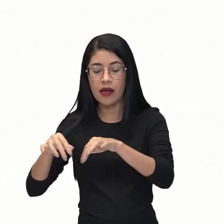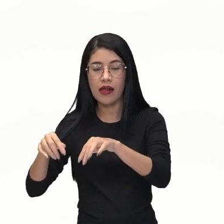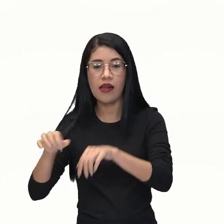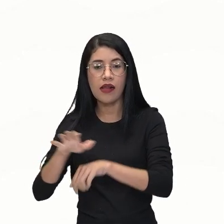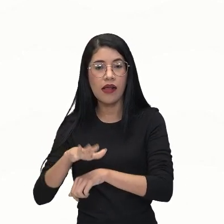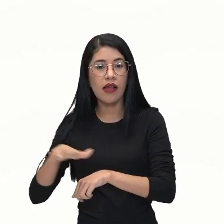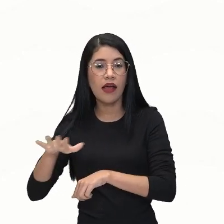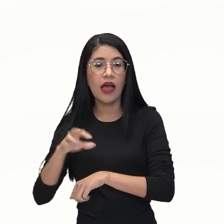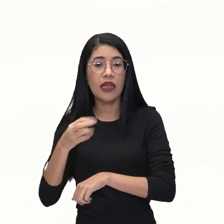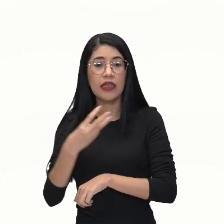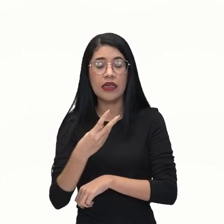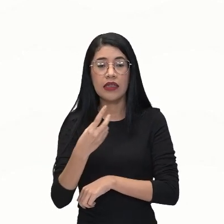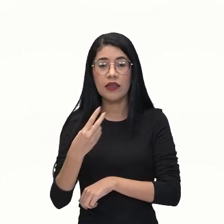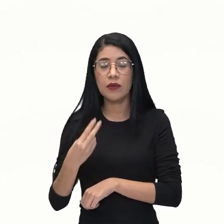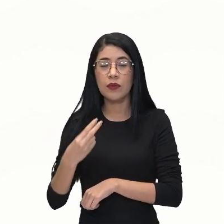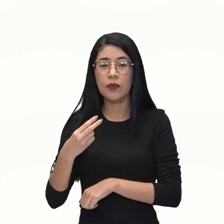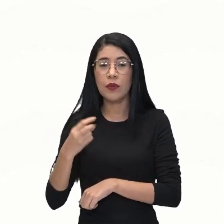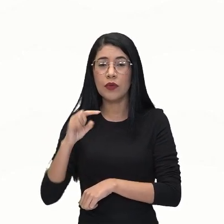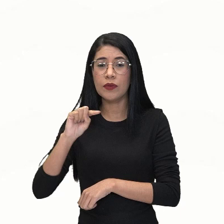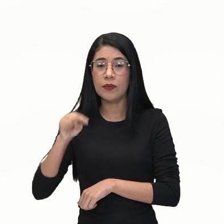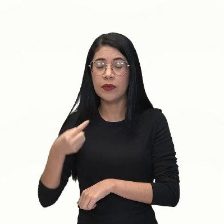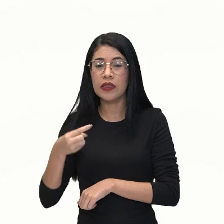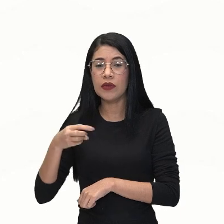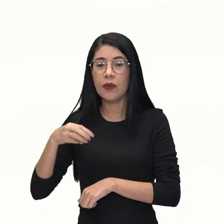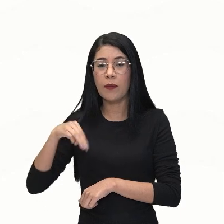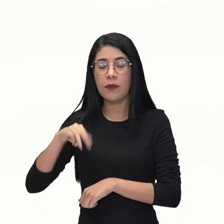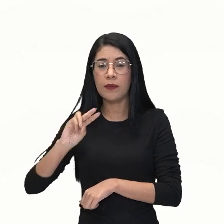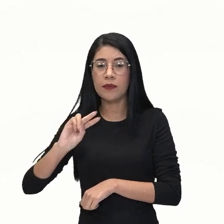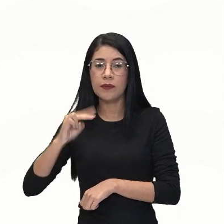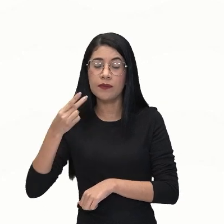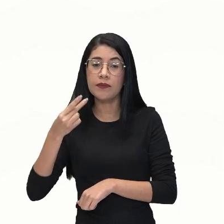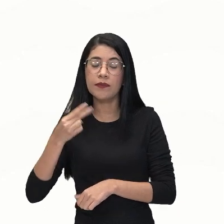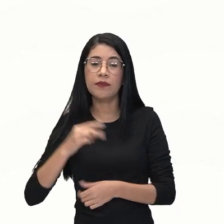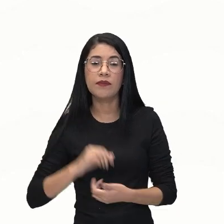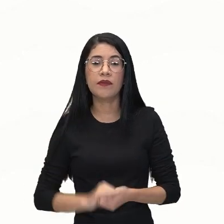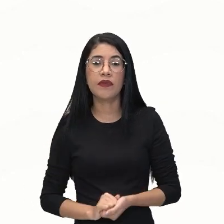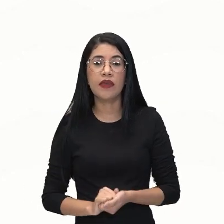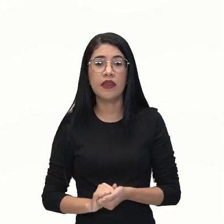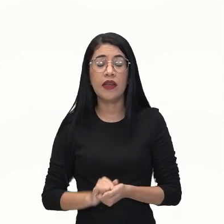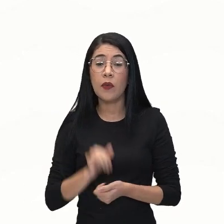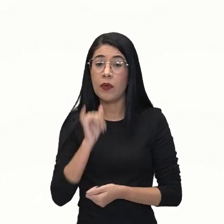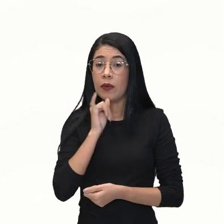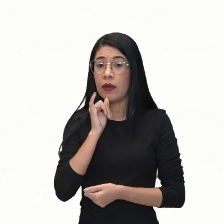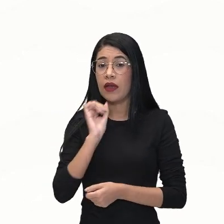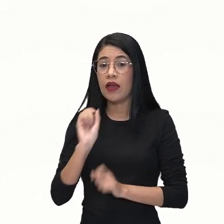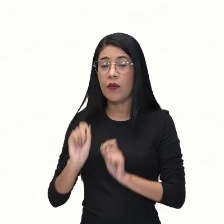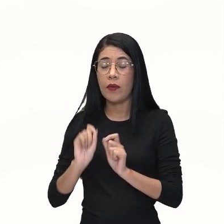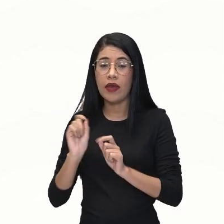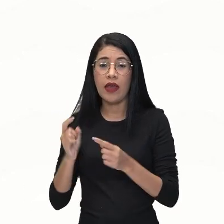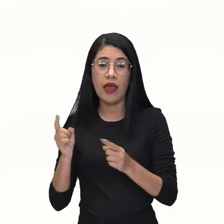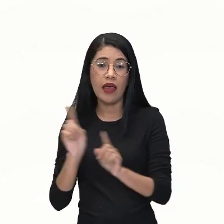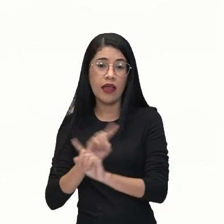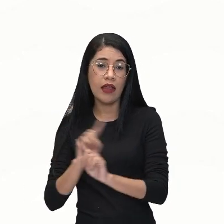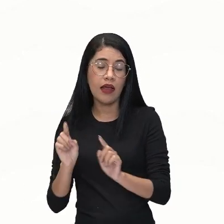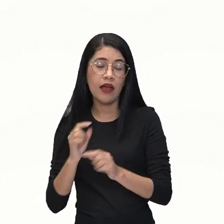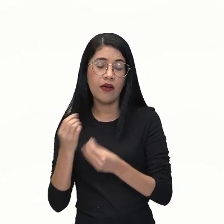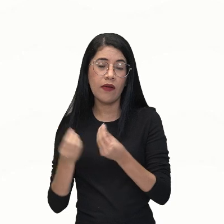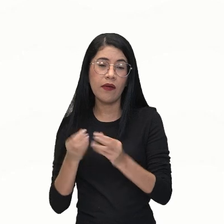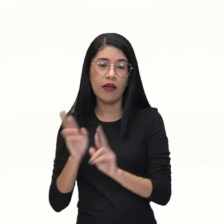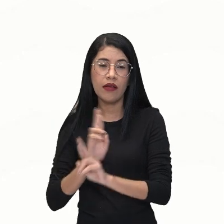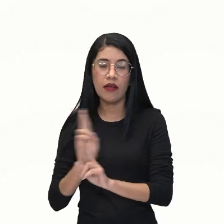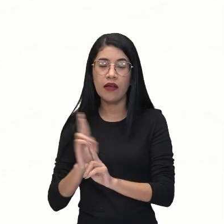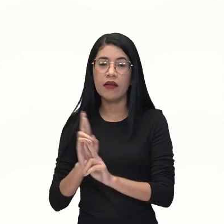de 32 mil metros quadrados. Essa situação relaciona duas